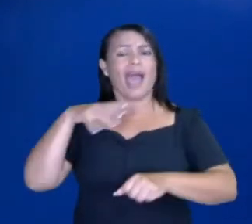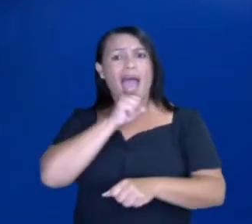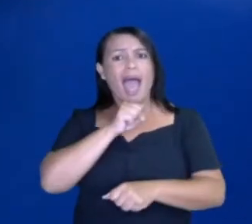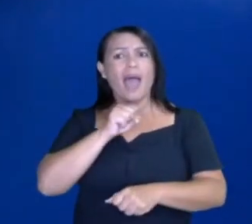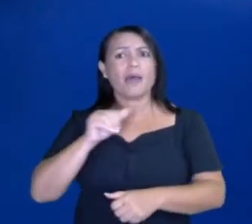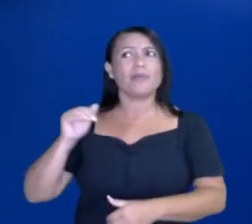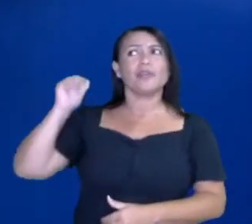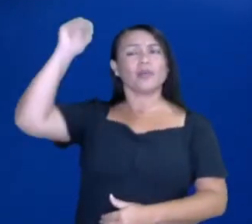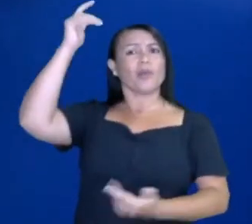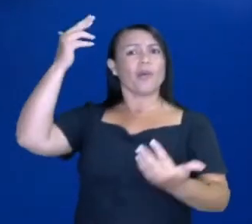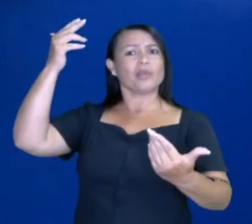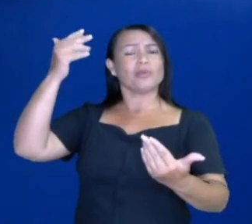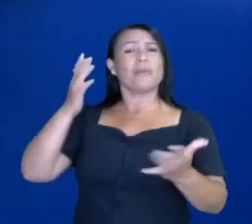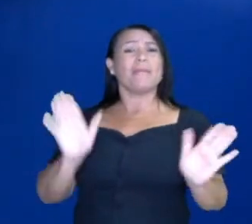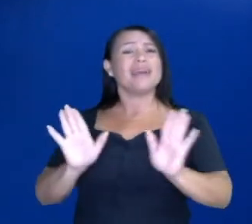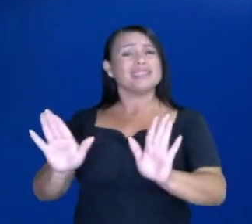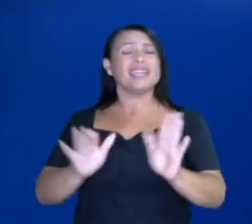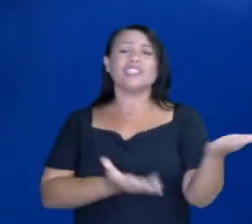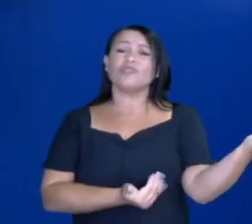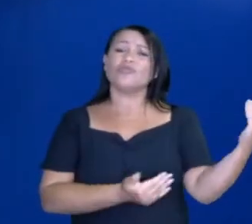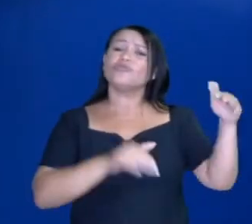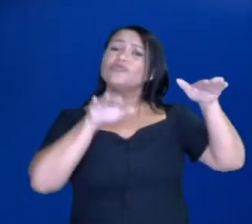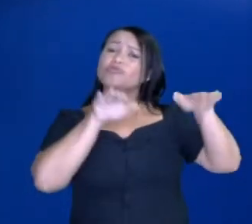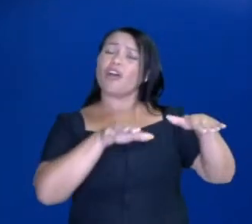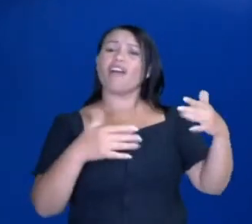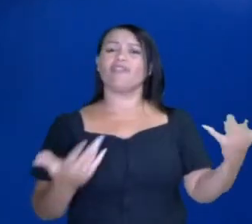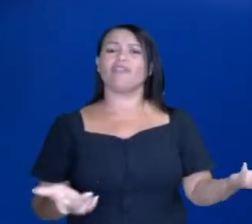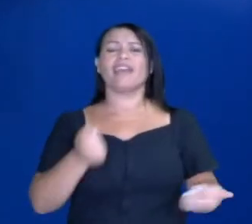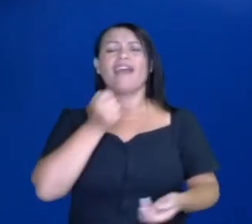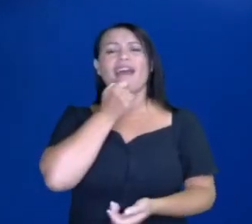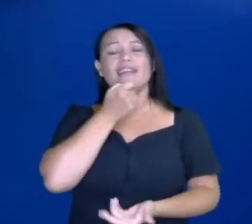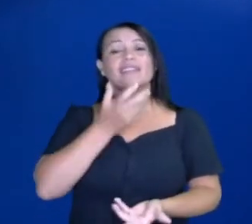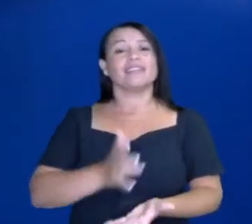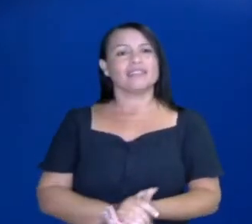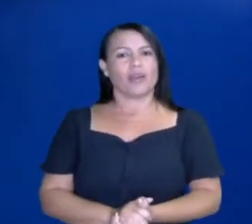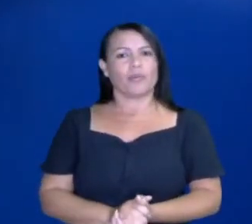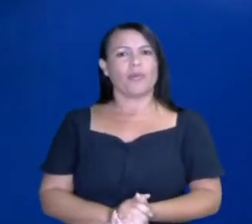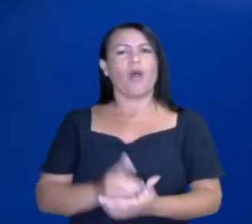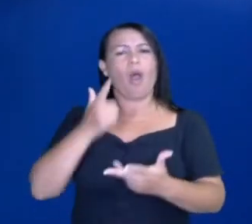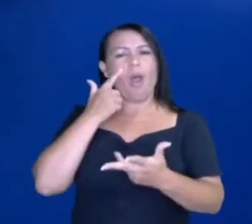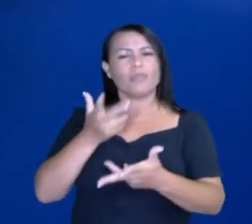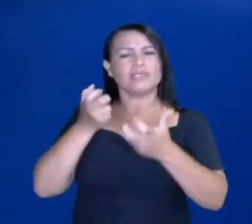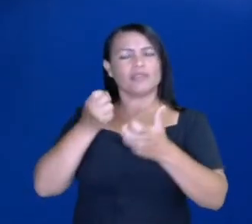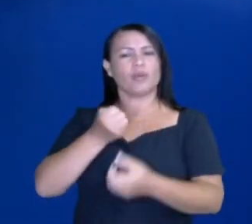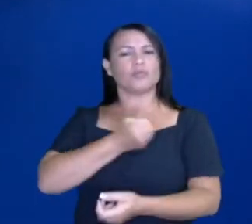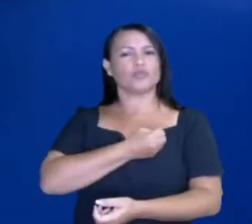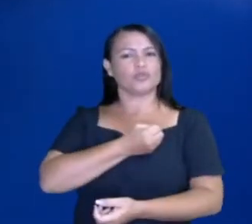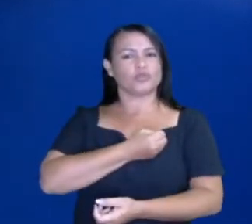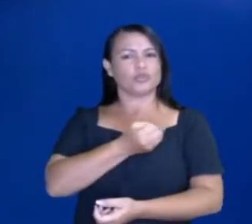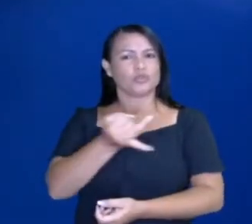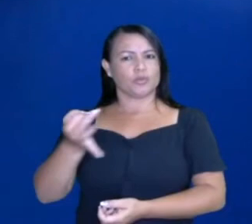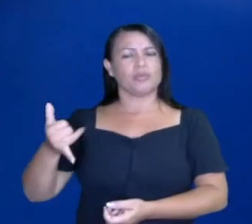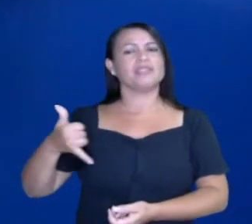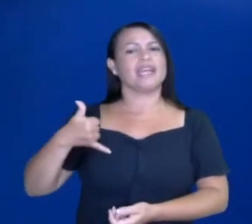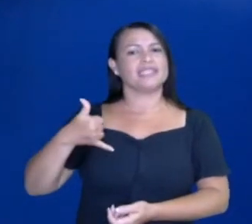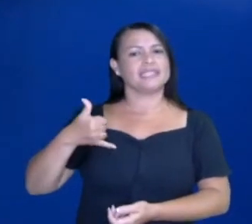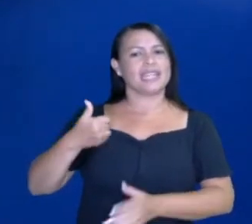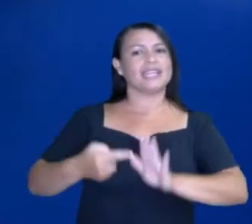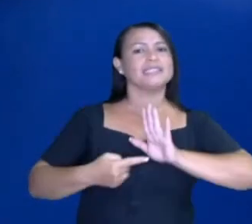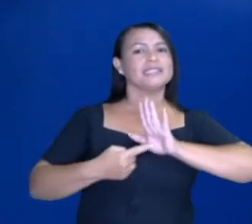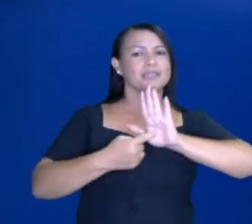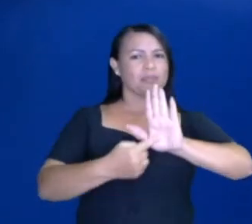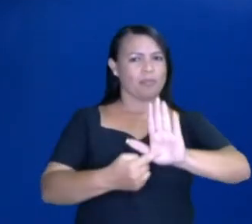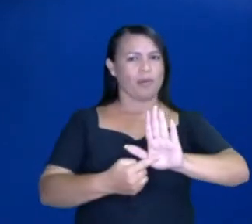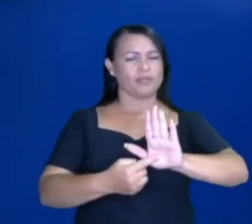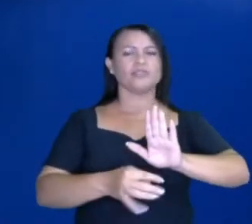sendo adolescentes. Observamos isso através dos números, né, das idades expressas